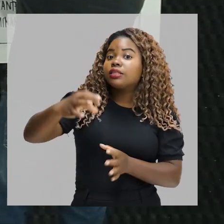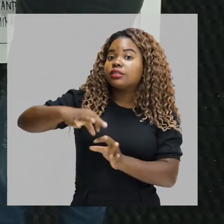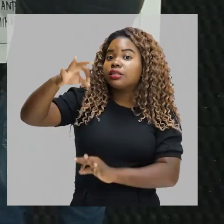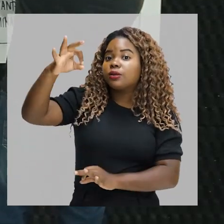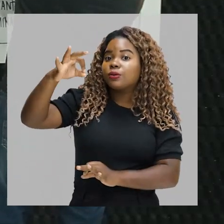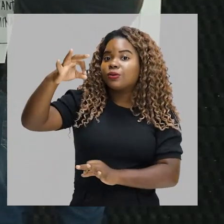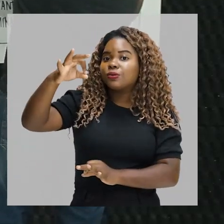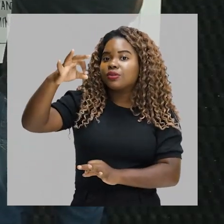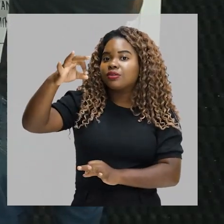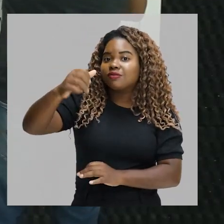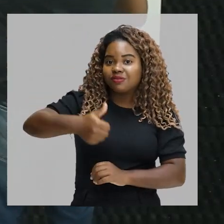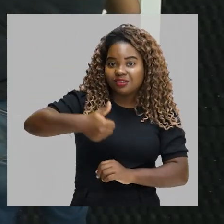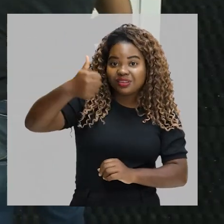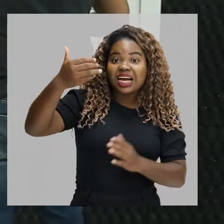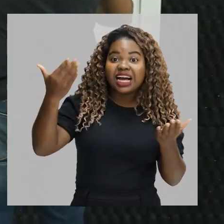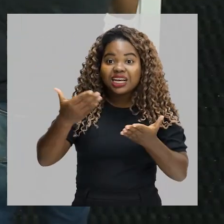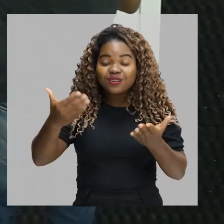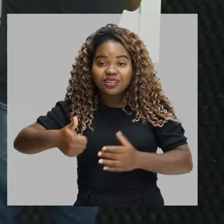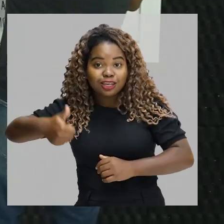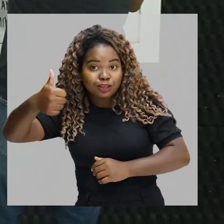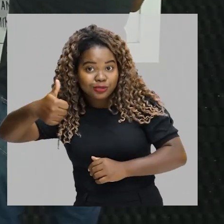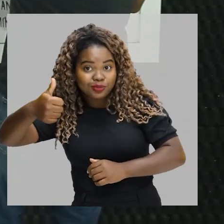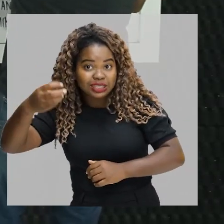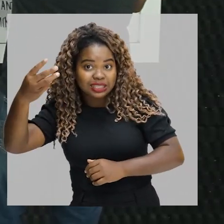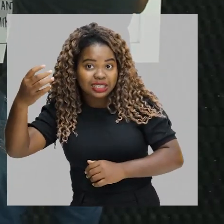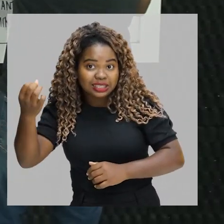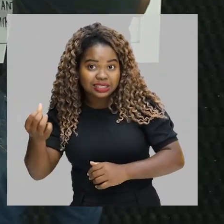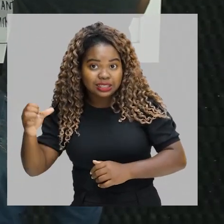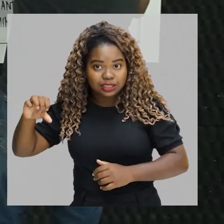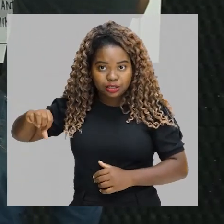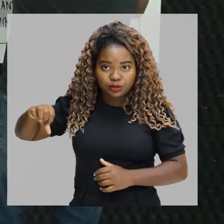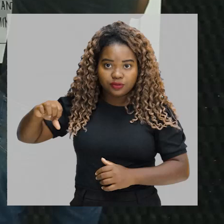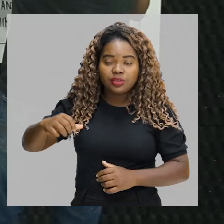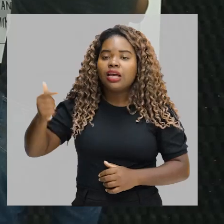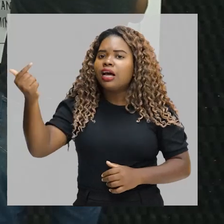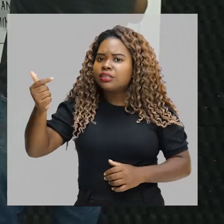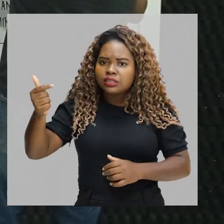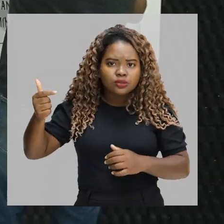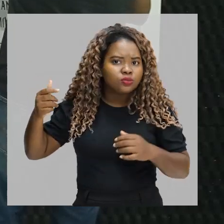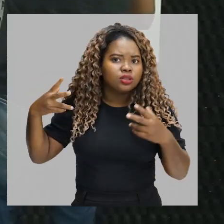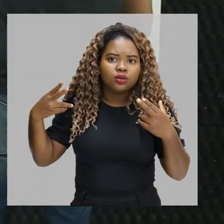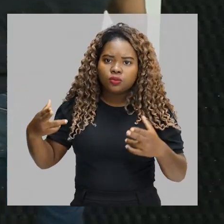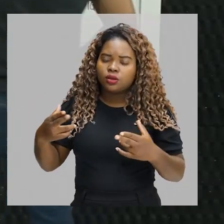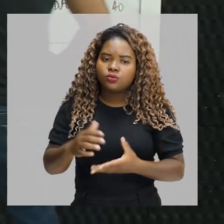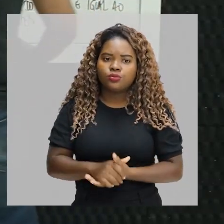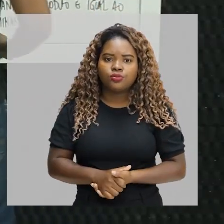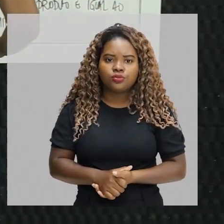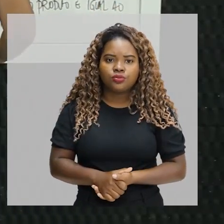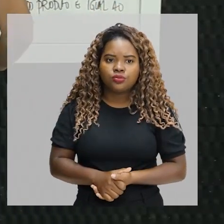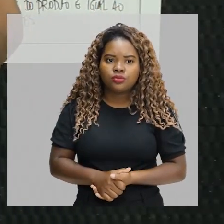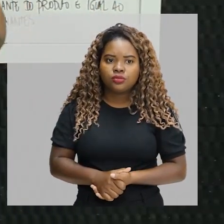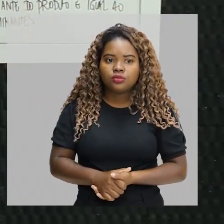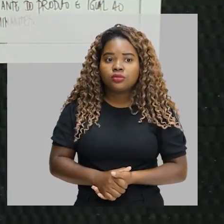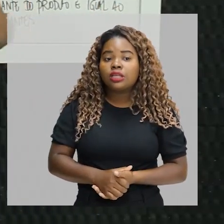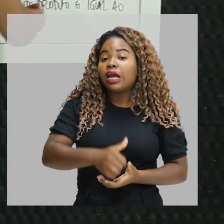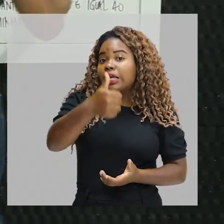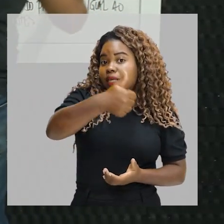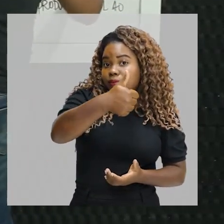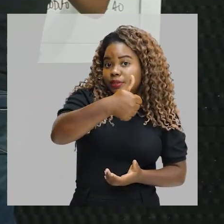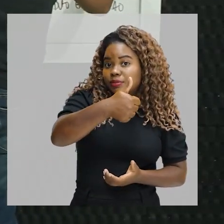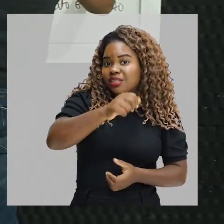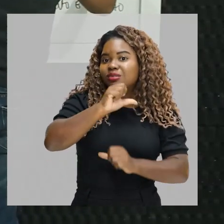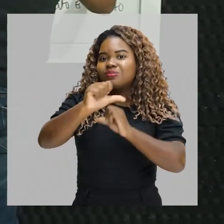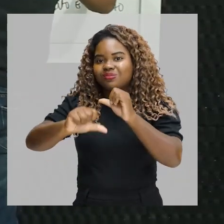6 e 9. A segunda permanece a mesma, 2, 5 e 8. E aqui vai